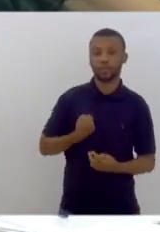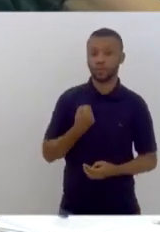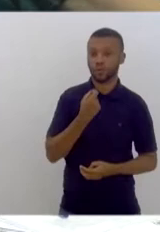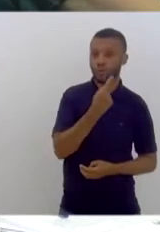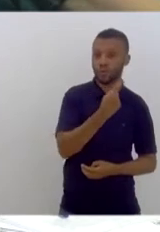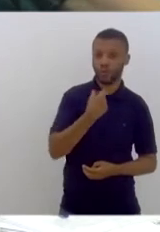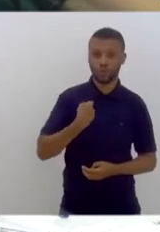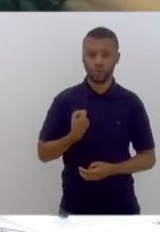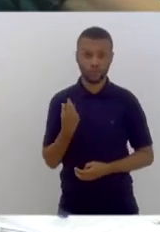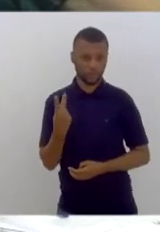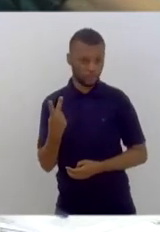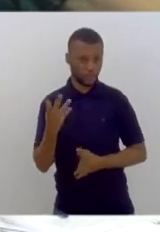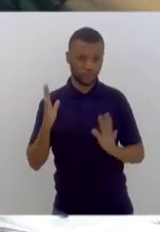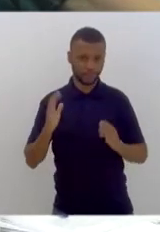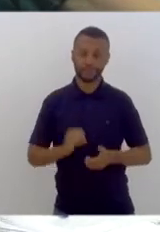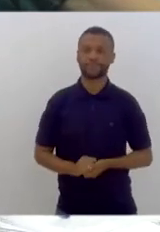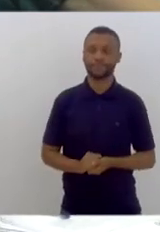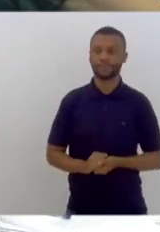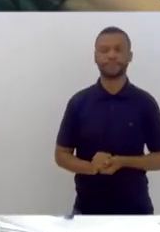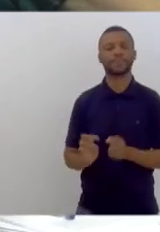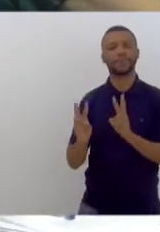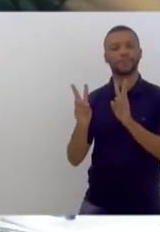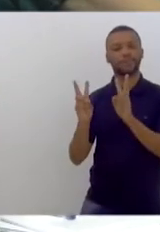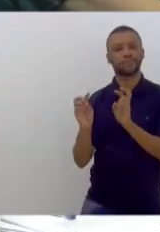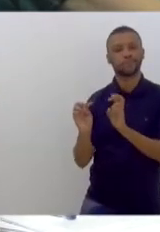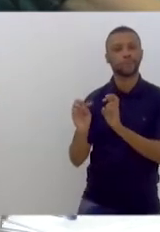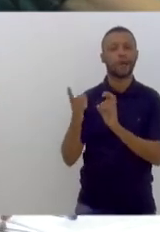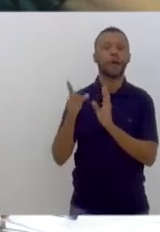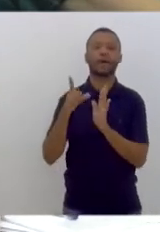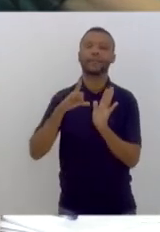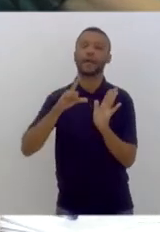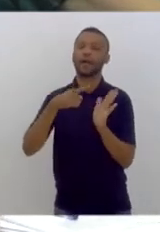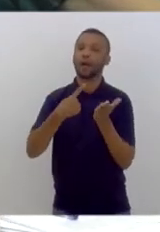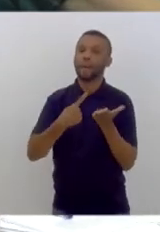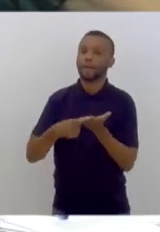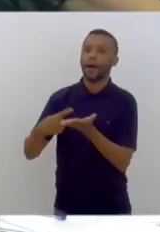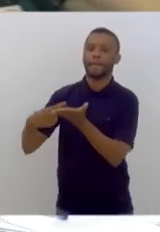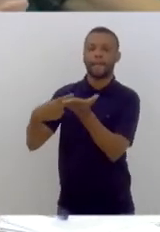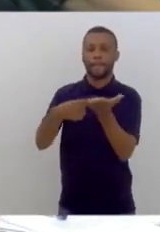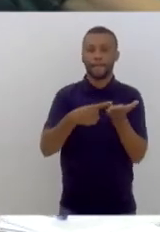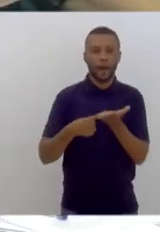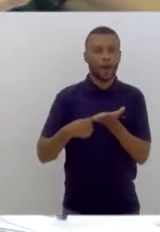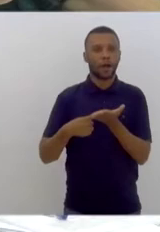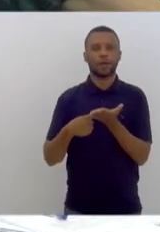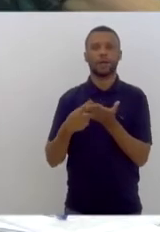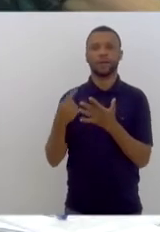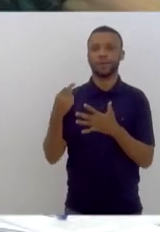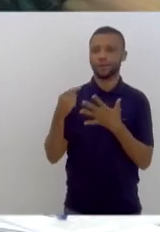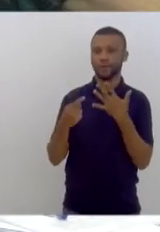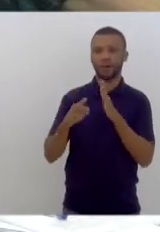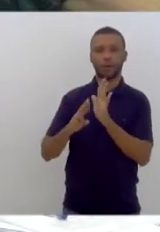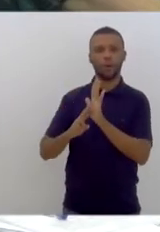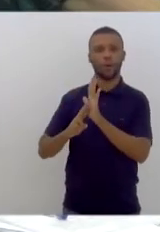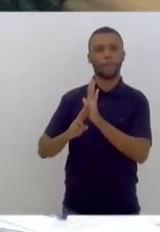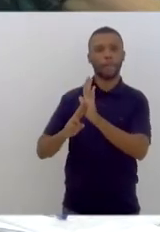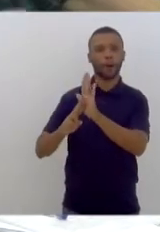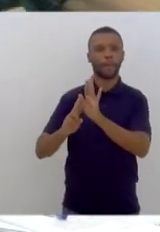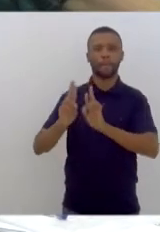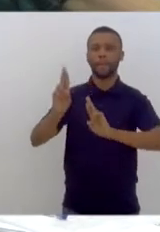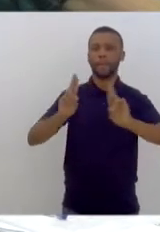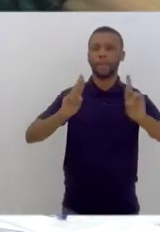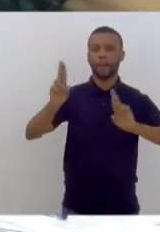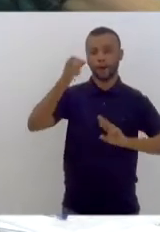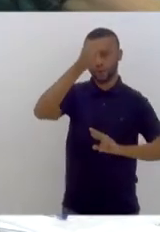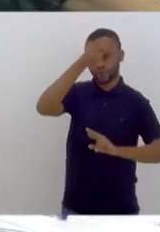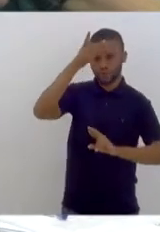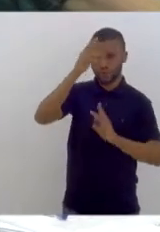2. Exatamente. Então, sobre isso, há consenso entre os representantes de todos os